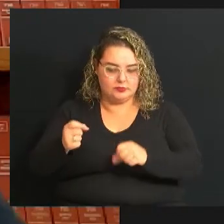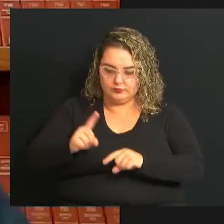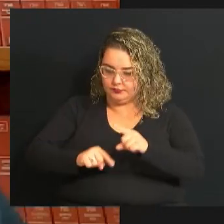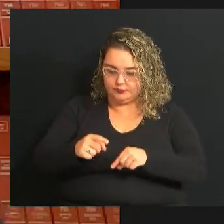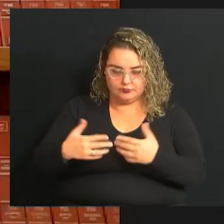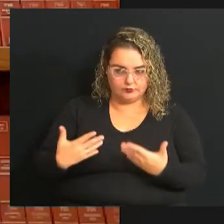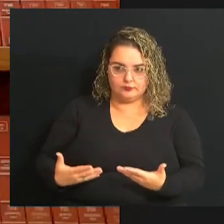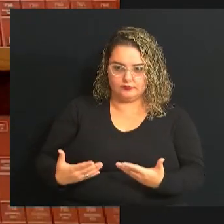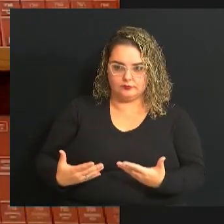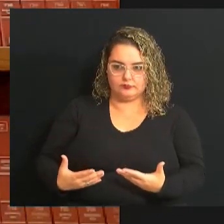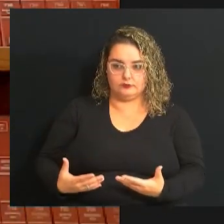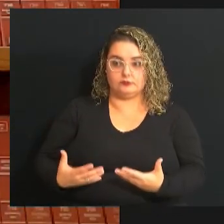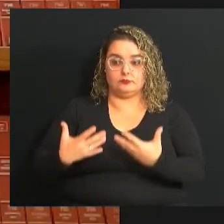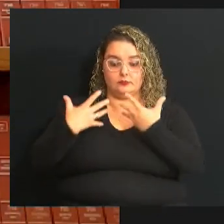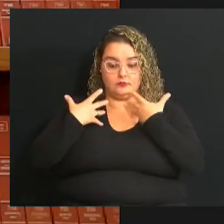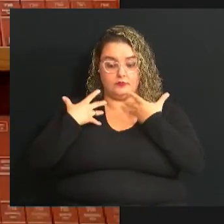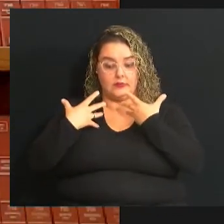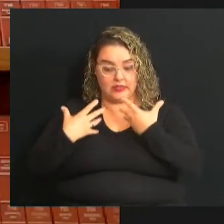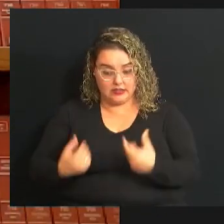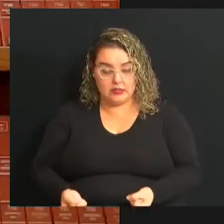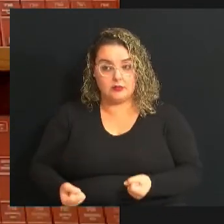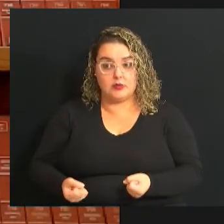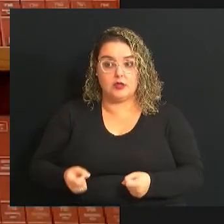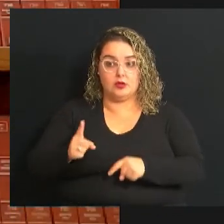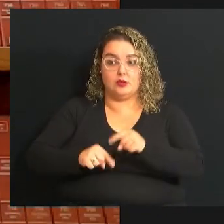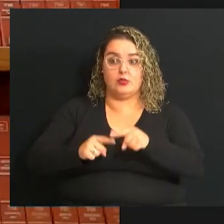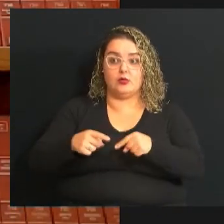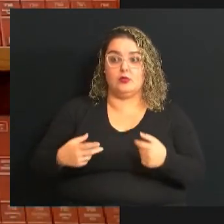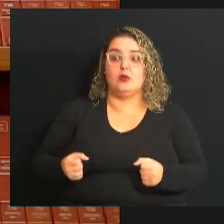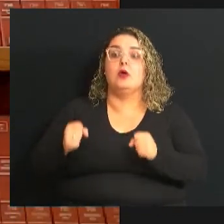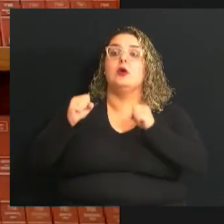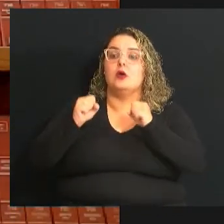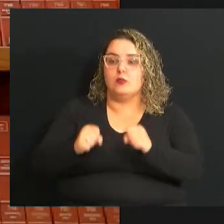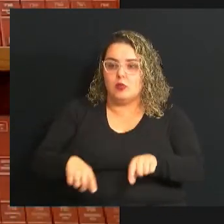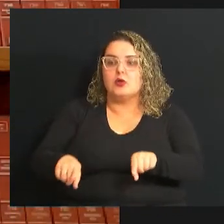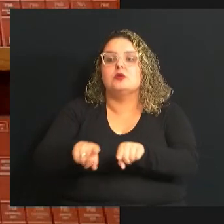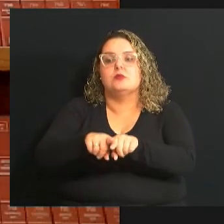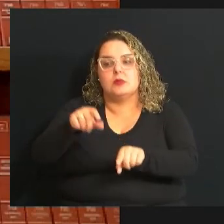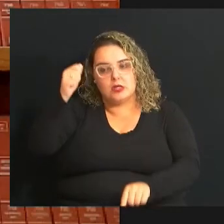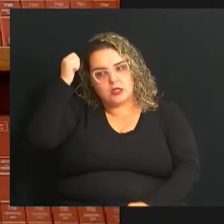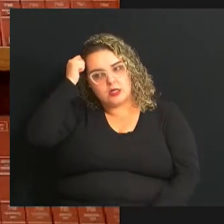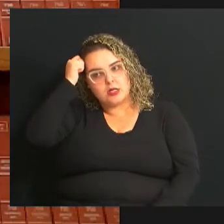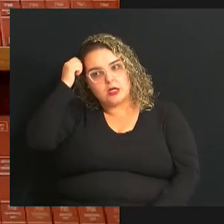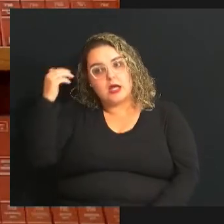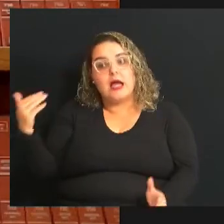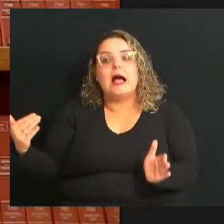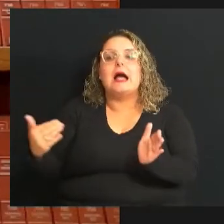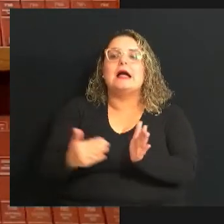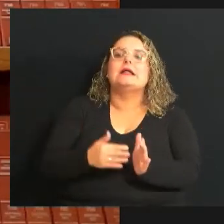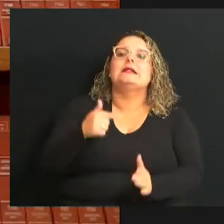de compra que está todo mundo esperando. Então, antes de mais nada, Leandro, muito obrigada, viu, por falar com a gente ao vivo hoje.